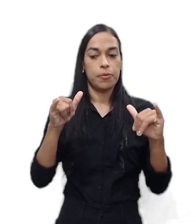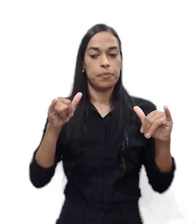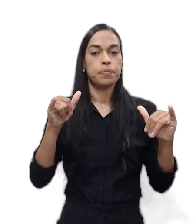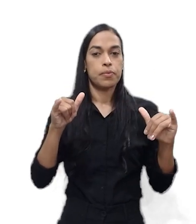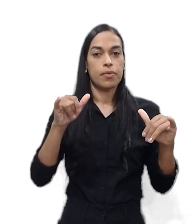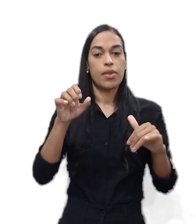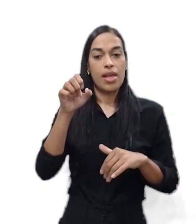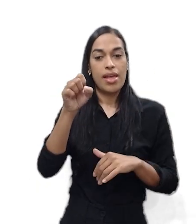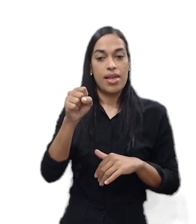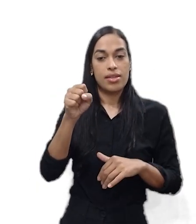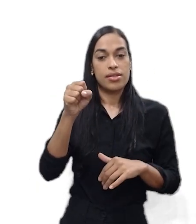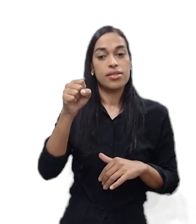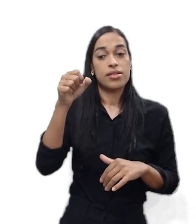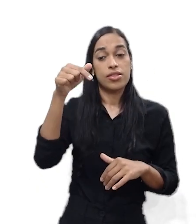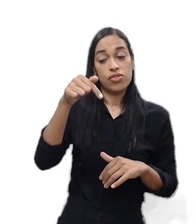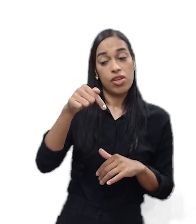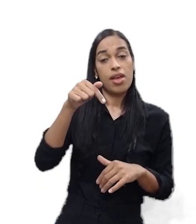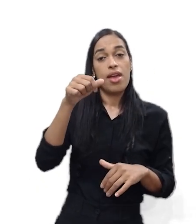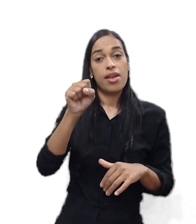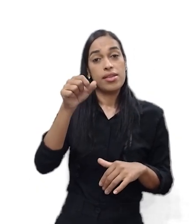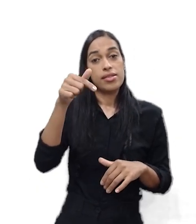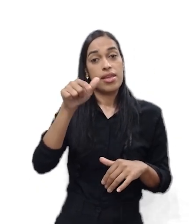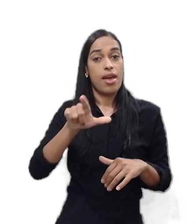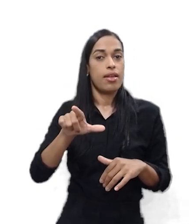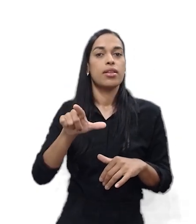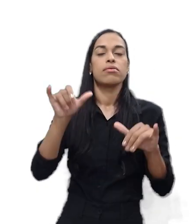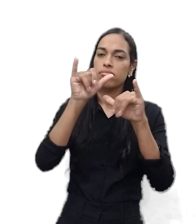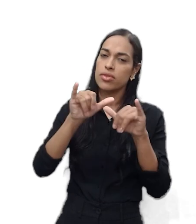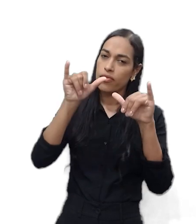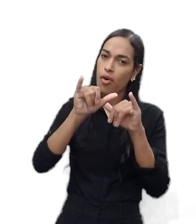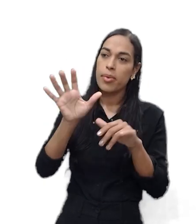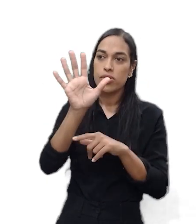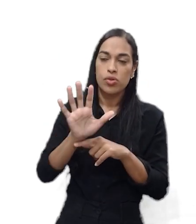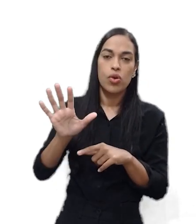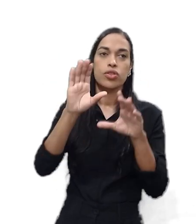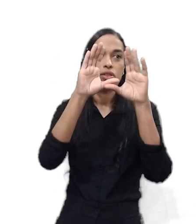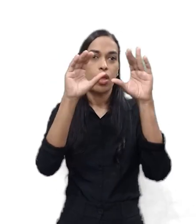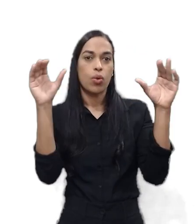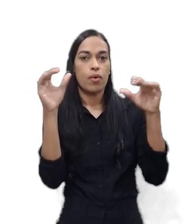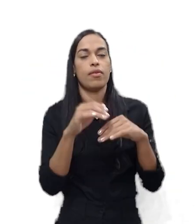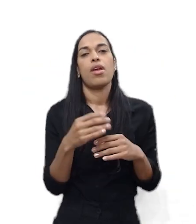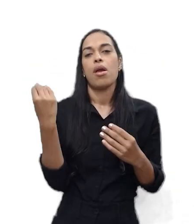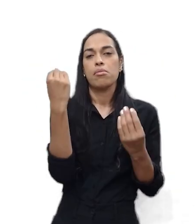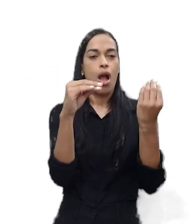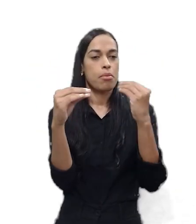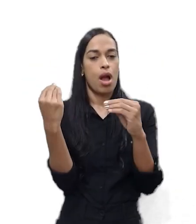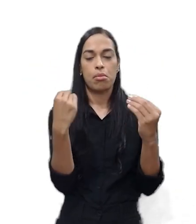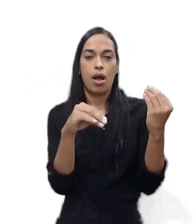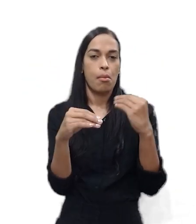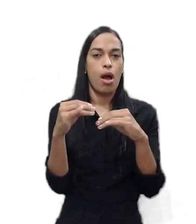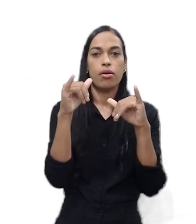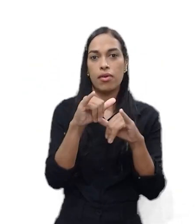do SGBD SQL com o banco de dados na nuvem, né, o Aven. Aí vocês vão preencher aqueles dados